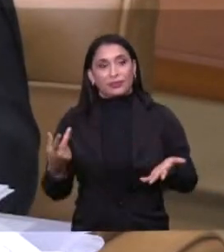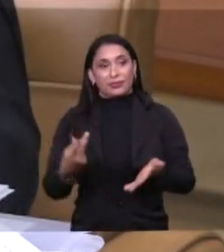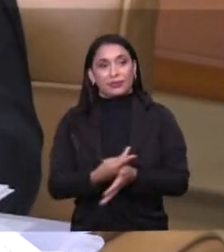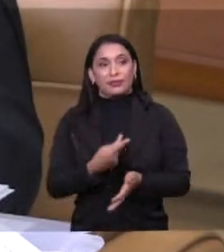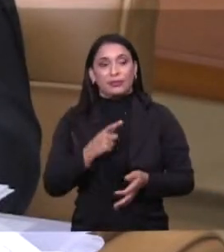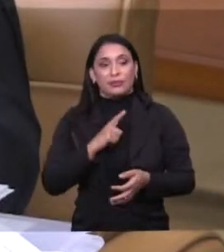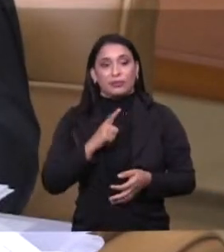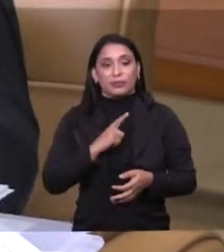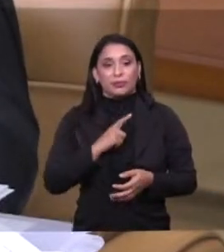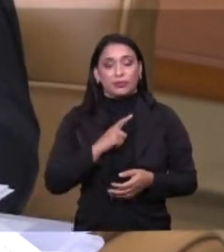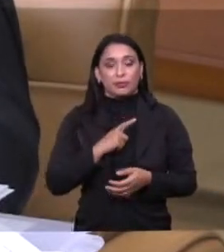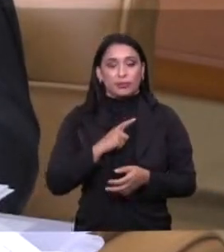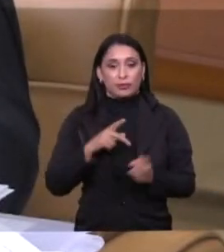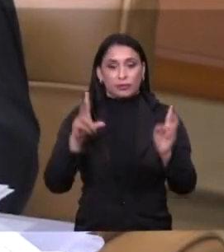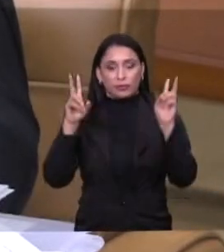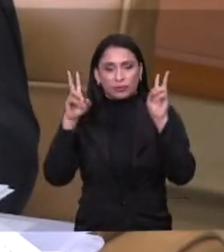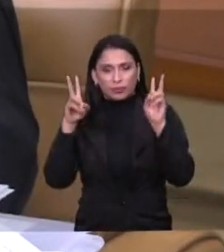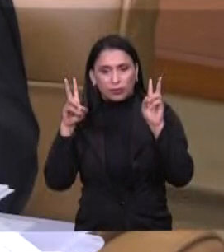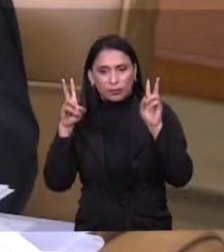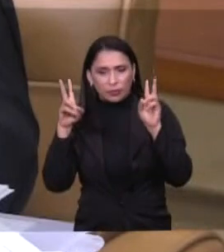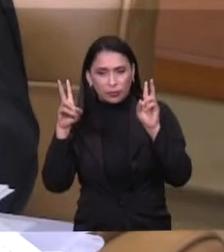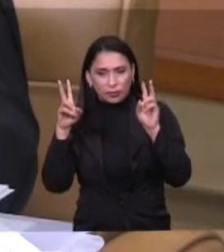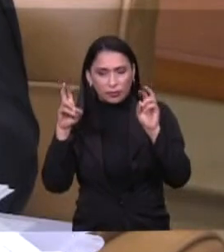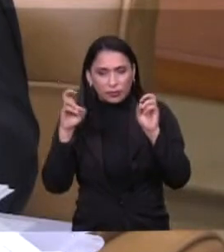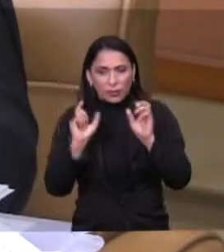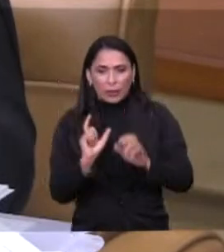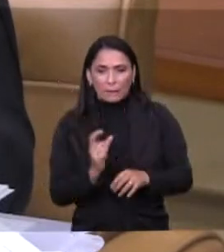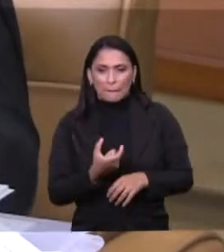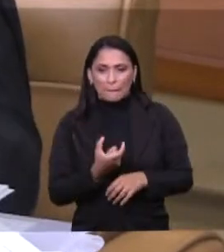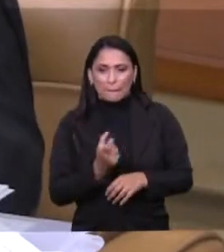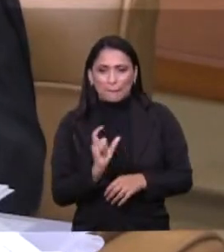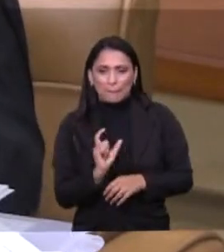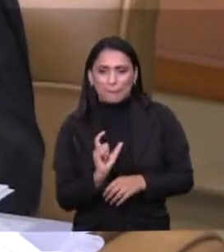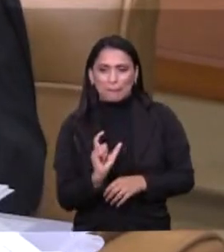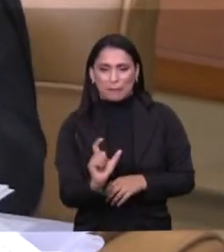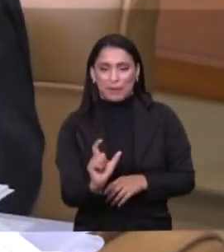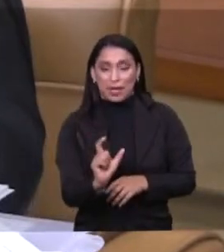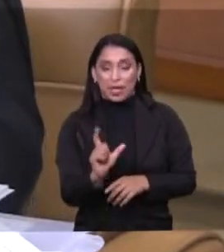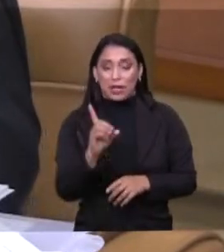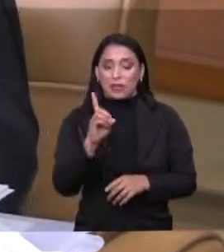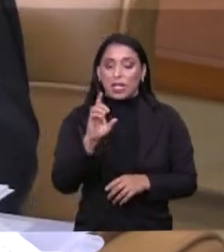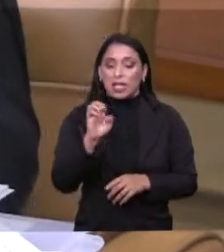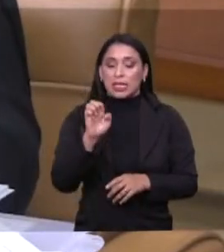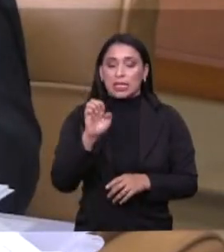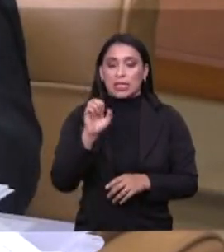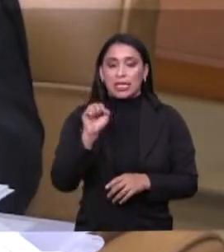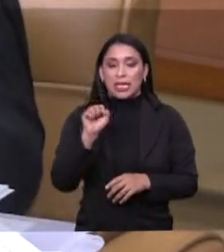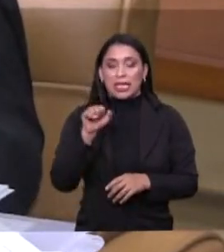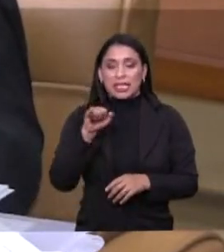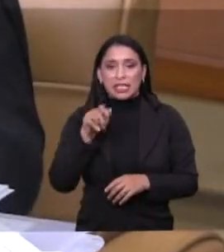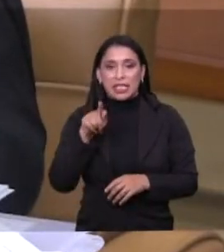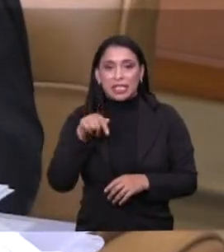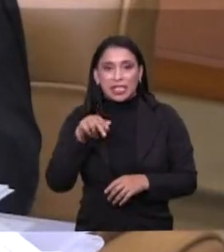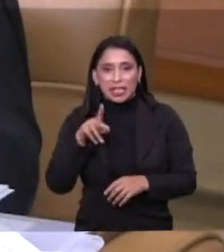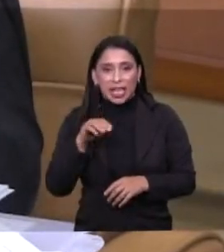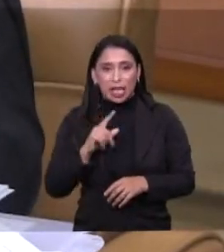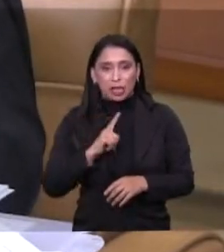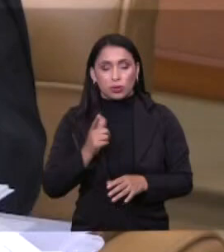que a terminologia foi usada erroneamente, será designado. Na verdade, será